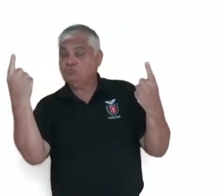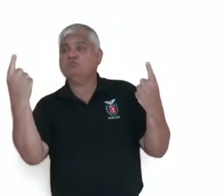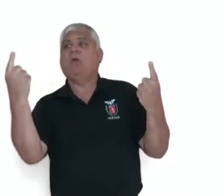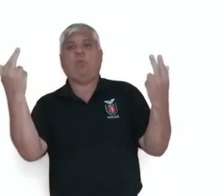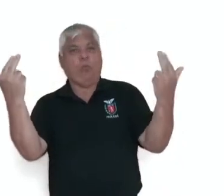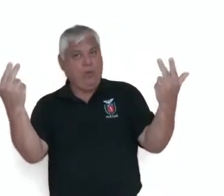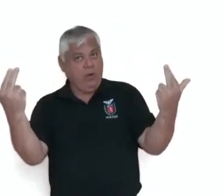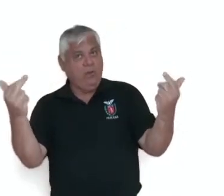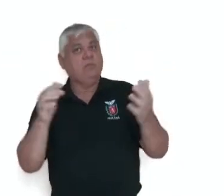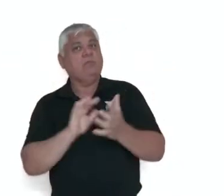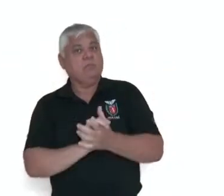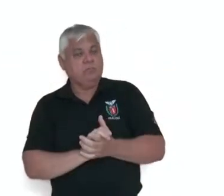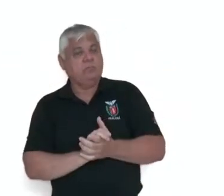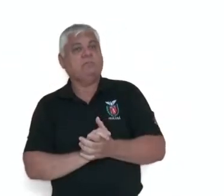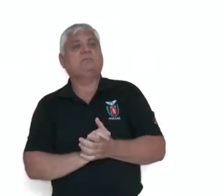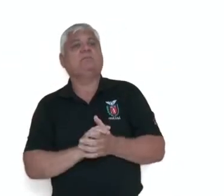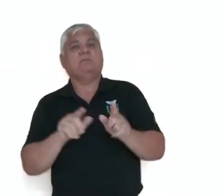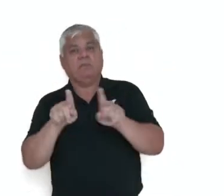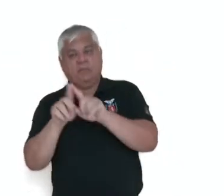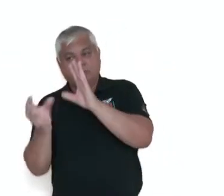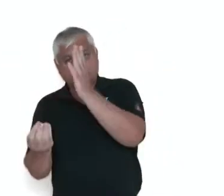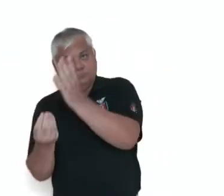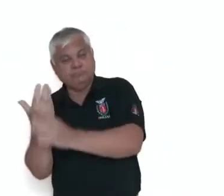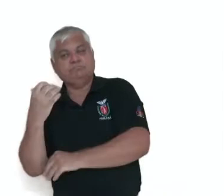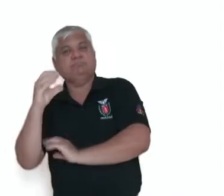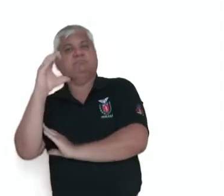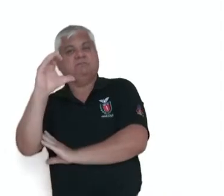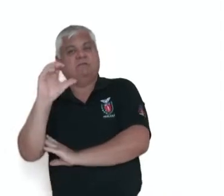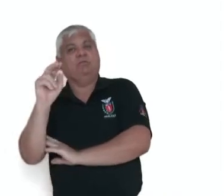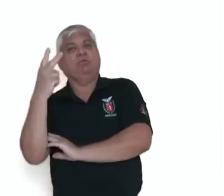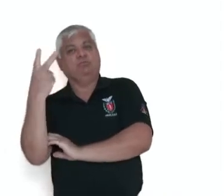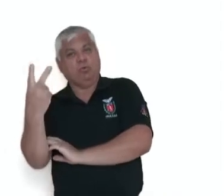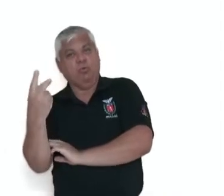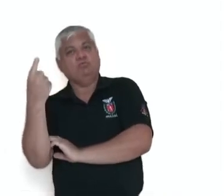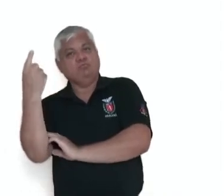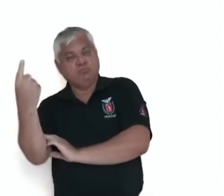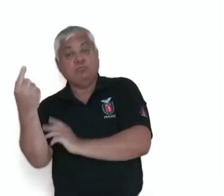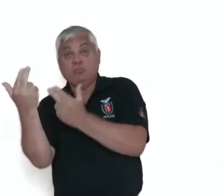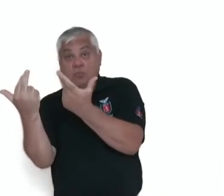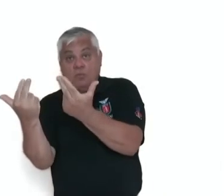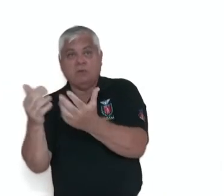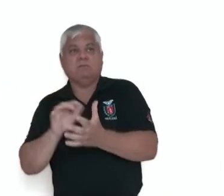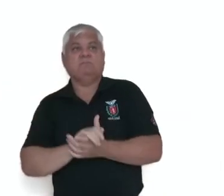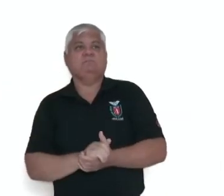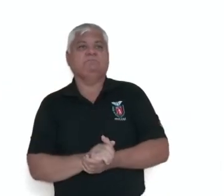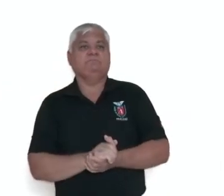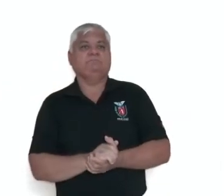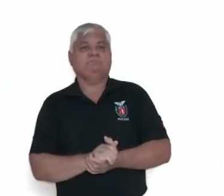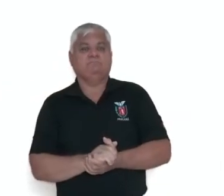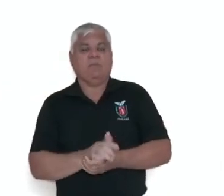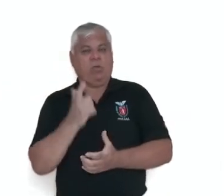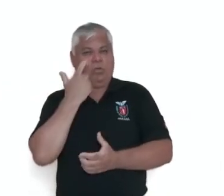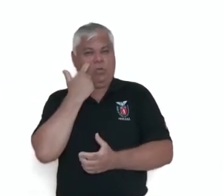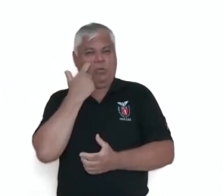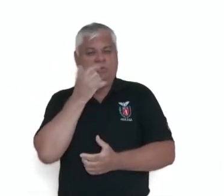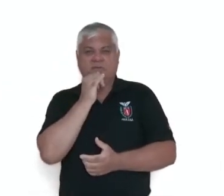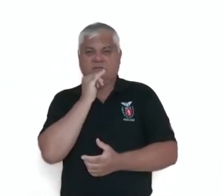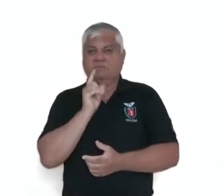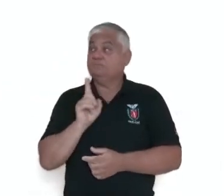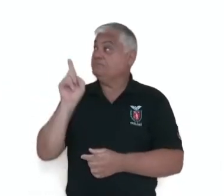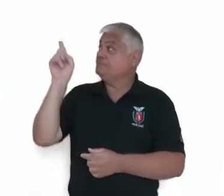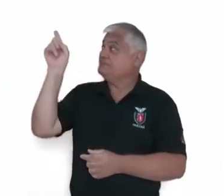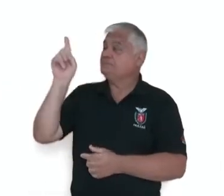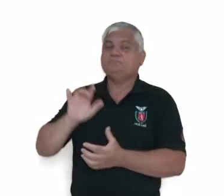B21 da outra matriz e vou obter um elemento C na mesma posição. Exemplos, pessoal. Então, aqui,